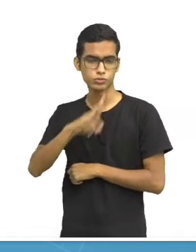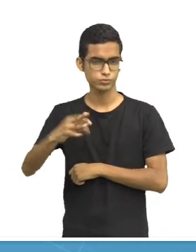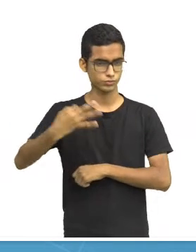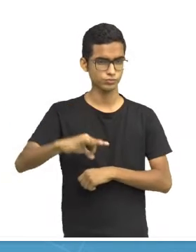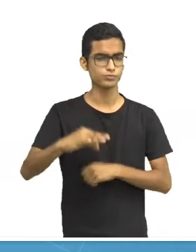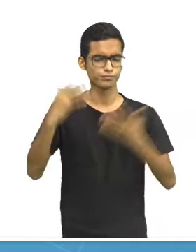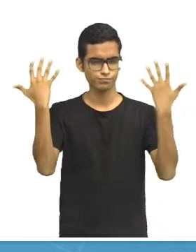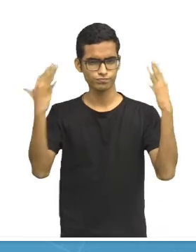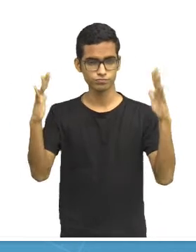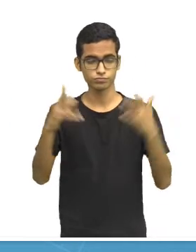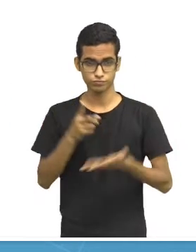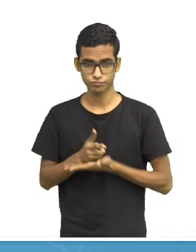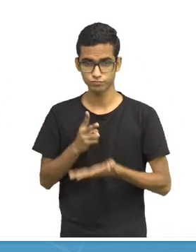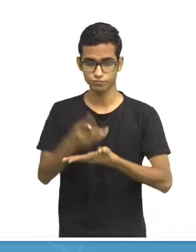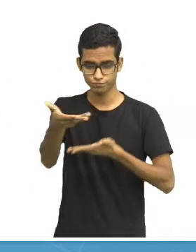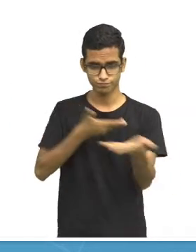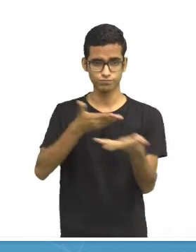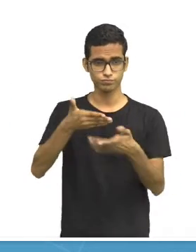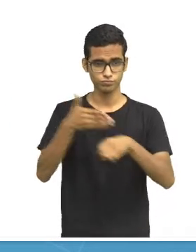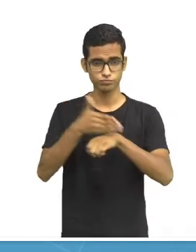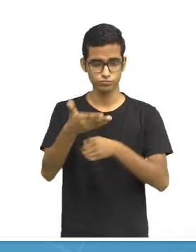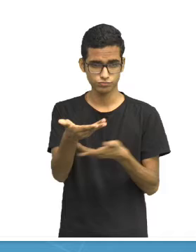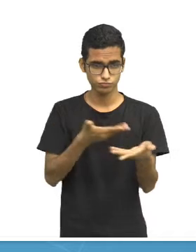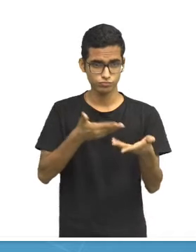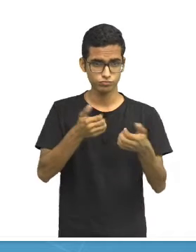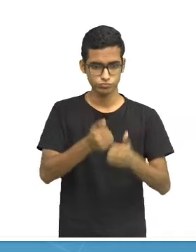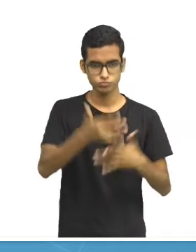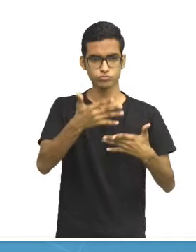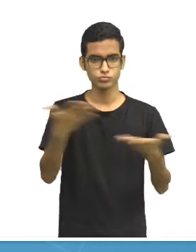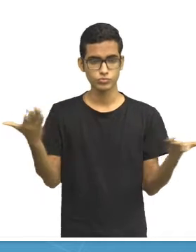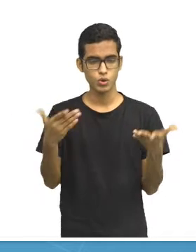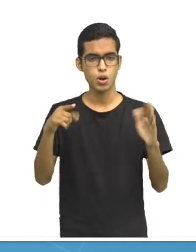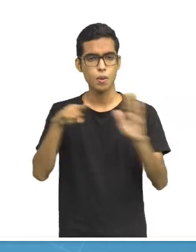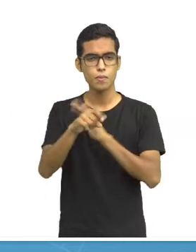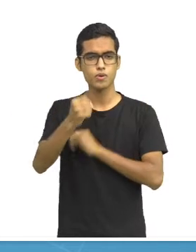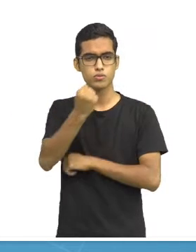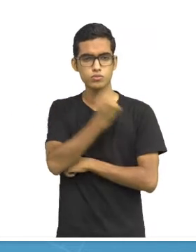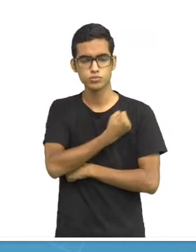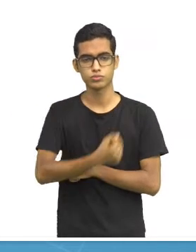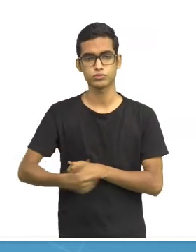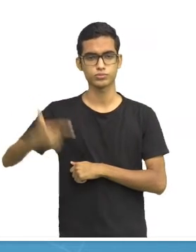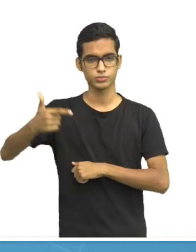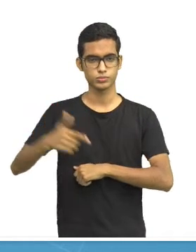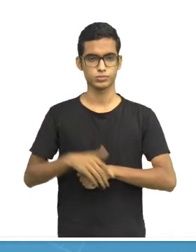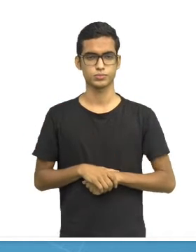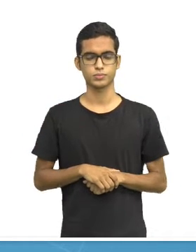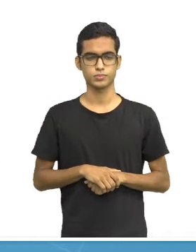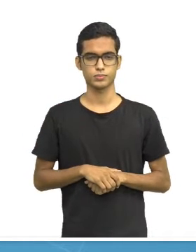E continue interagindo conosco. E vamos agora à nossa questão 2.